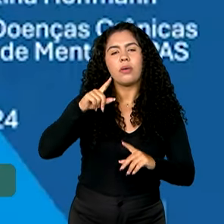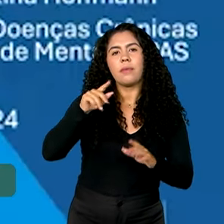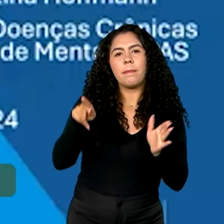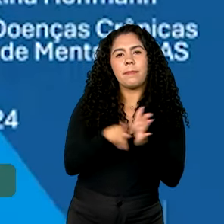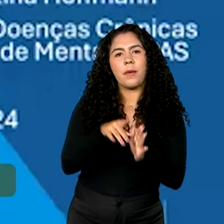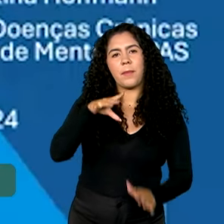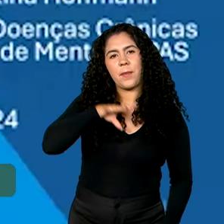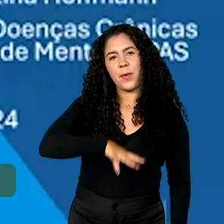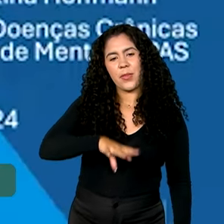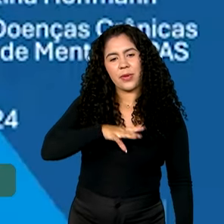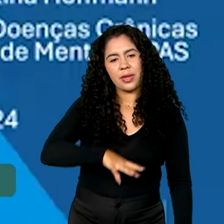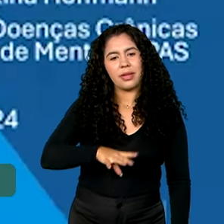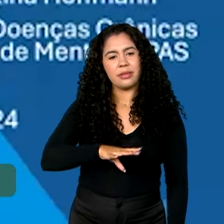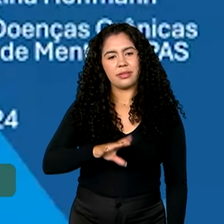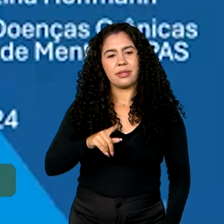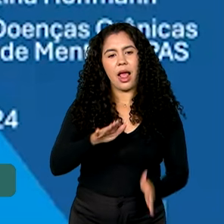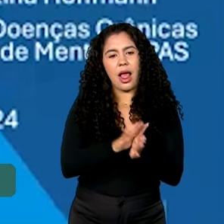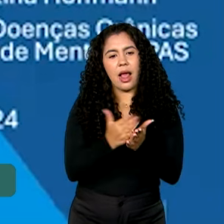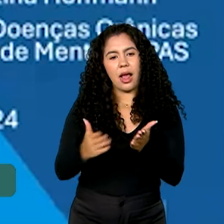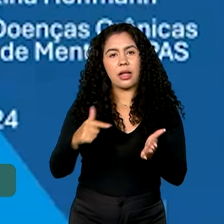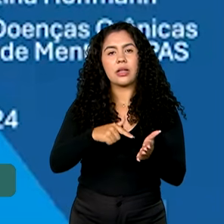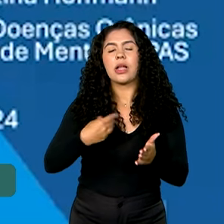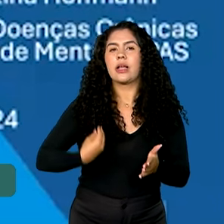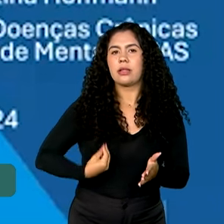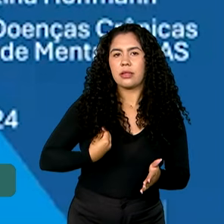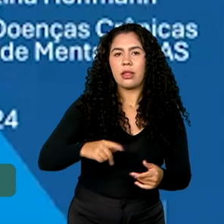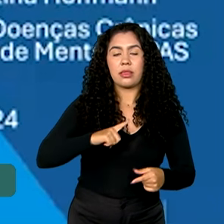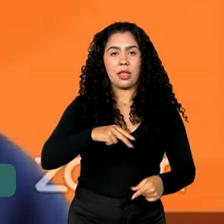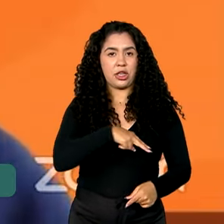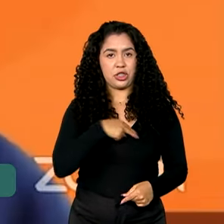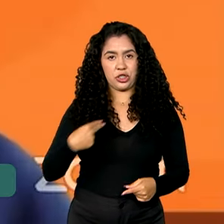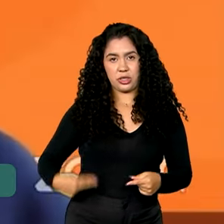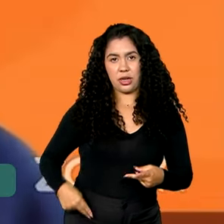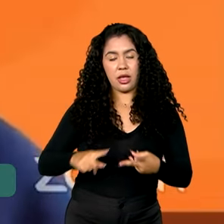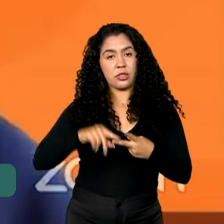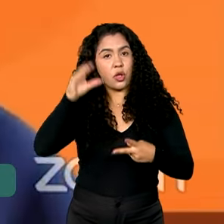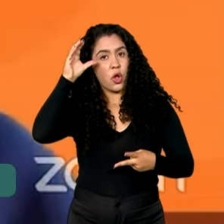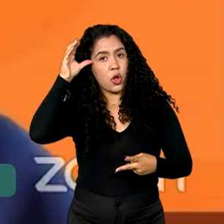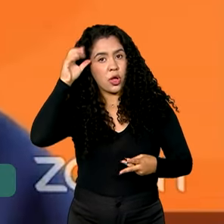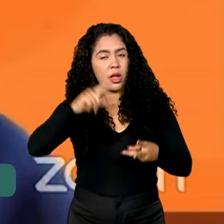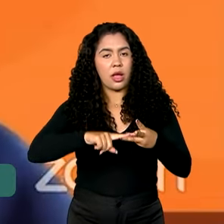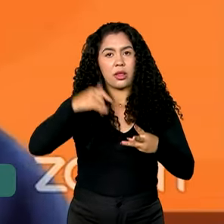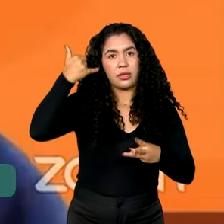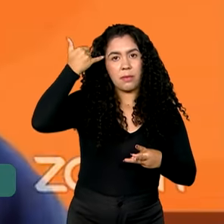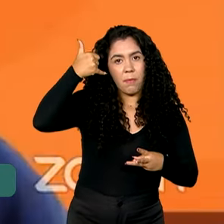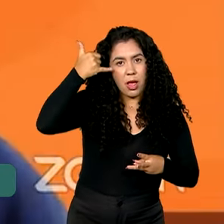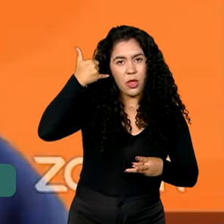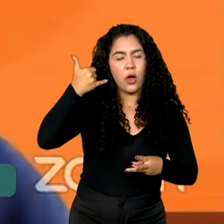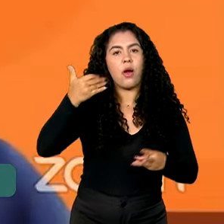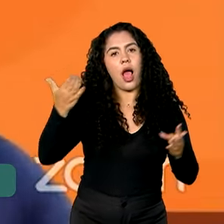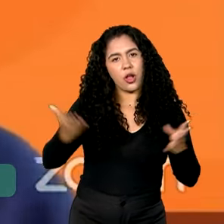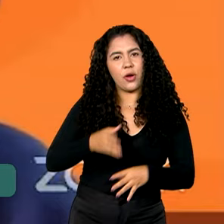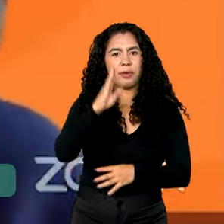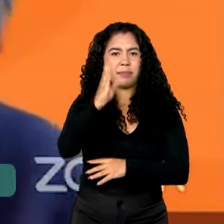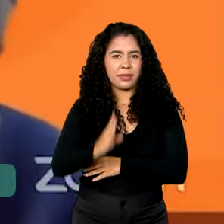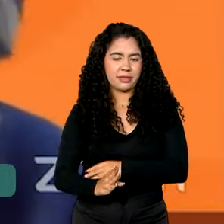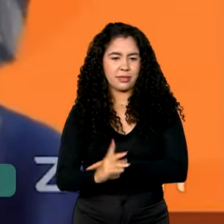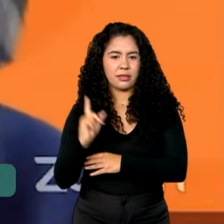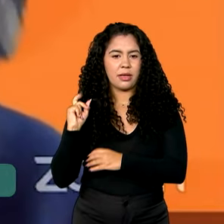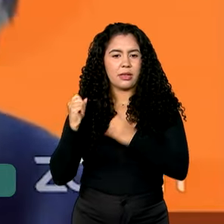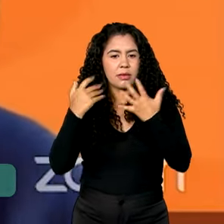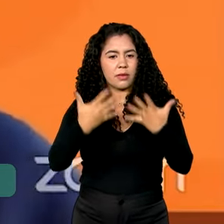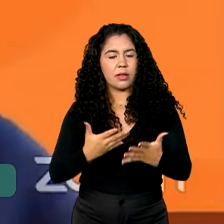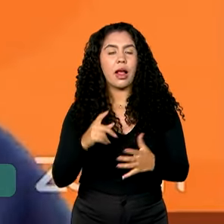cartilha Viver a Vida, que já existe em chinês, coreano e espanhol. Estou convencida de que a partir desse momento, vamos